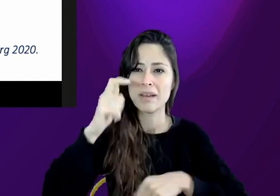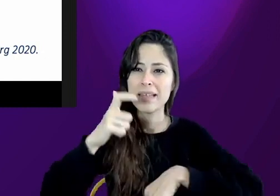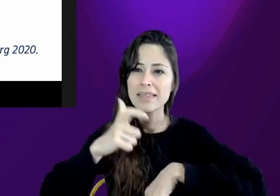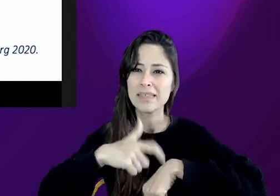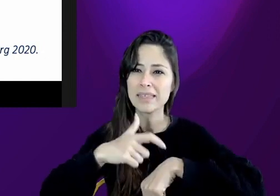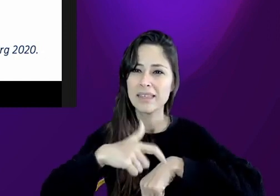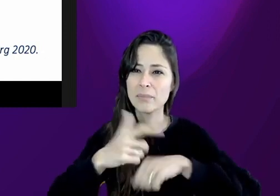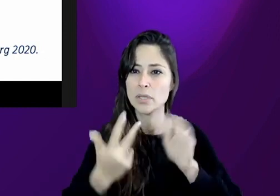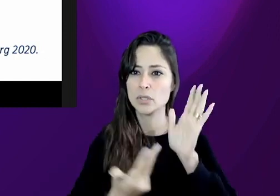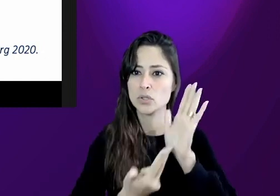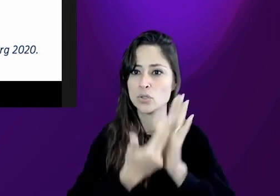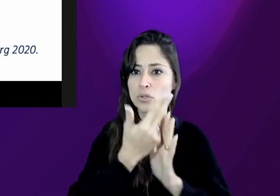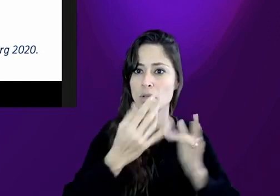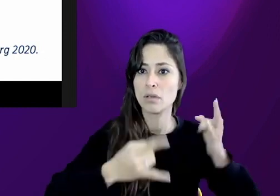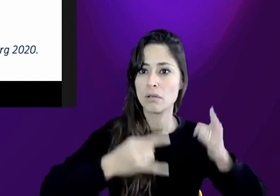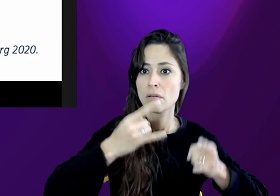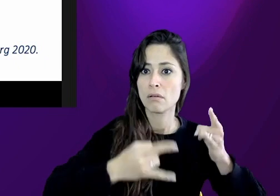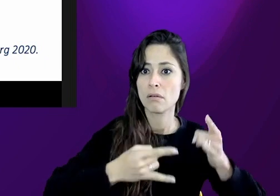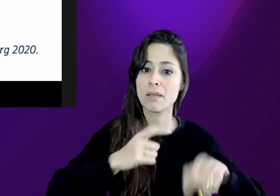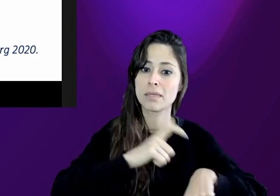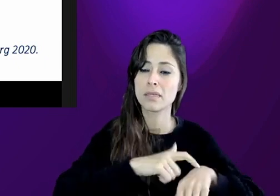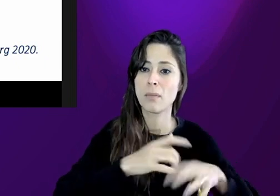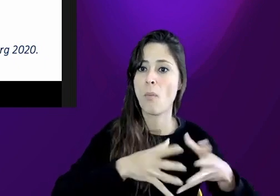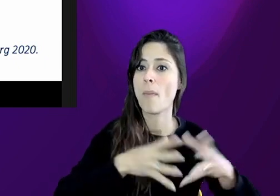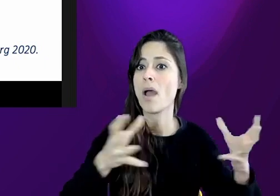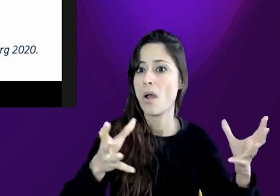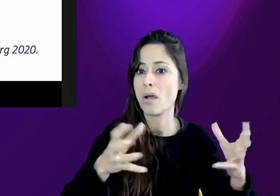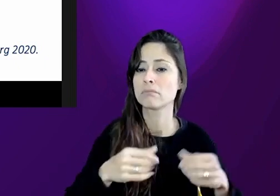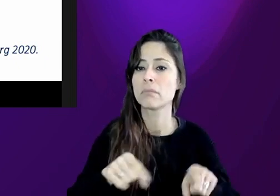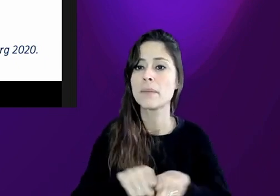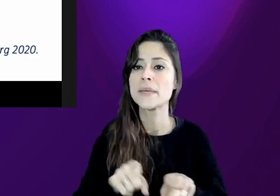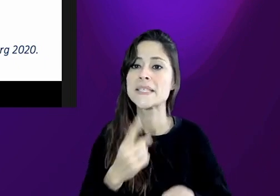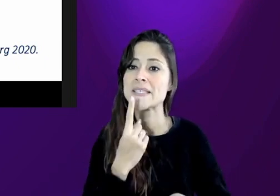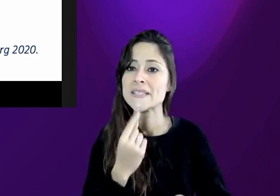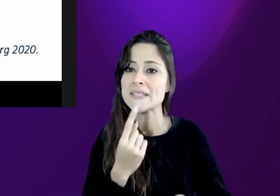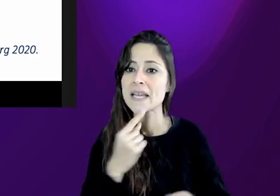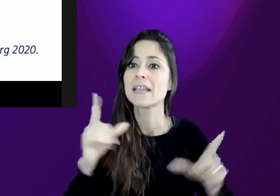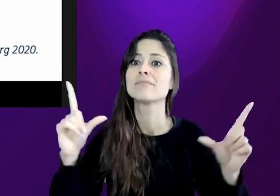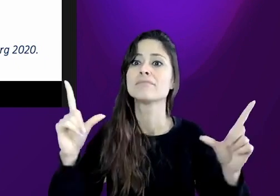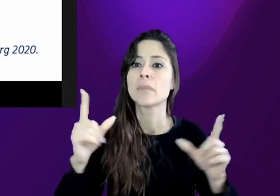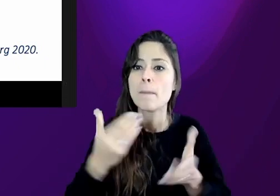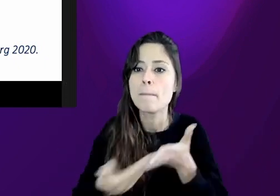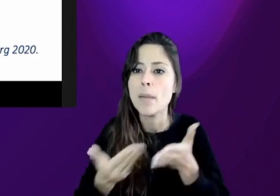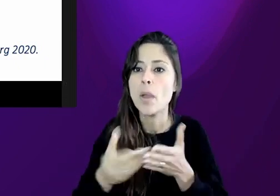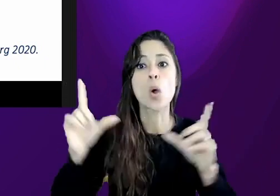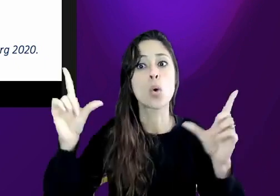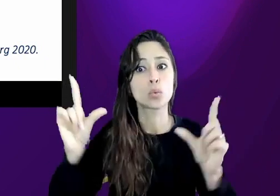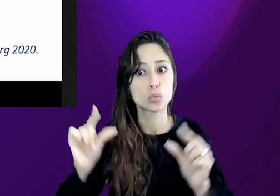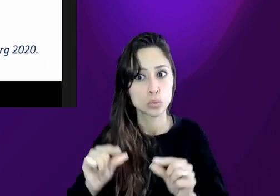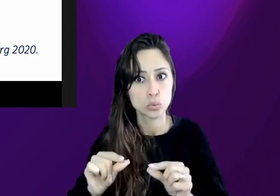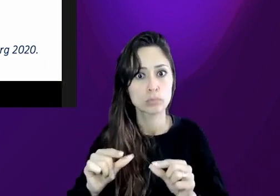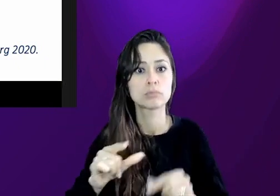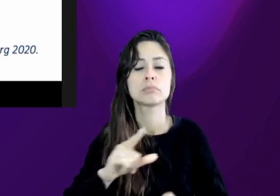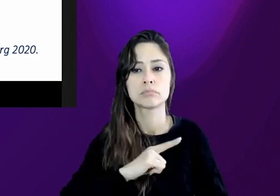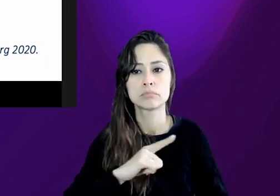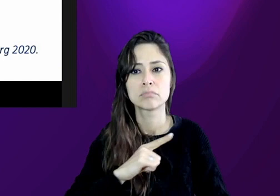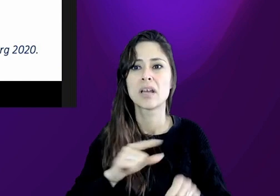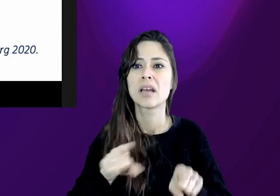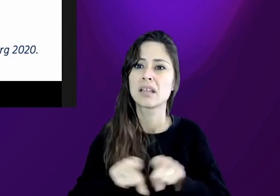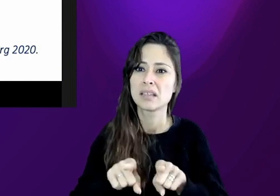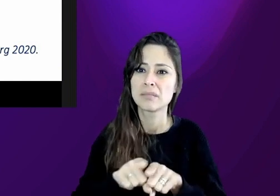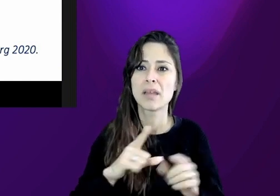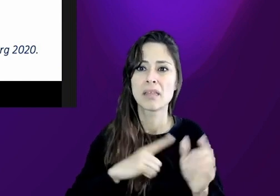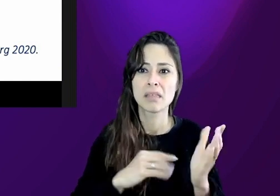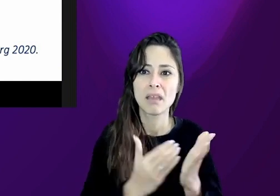cirurgia robótica ele é aumentado, o sangramento ele é diminuído, nós temos talvez mais linfonodos sendo ressecados